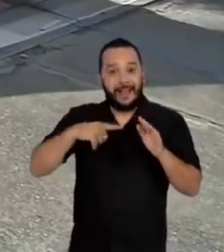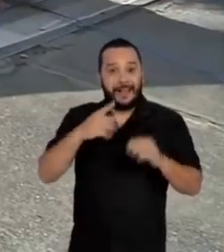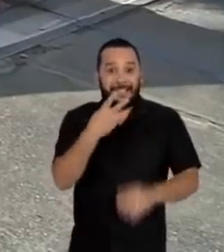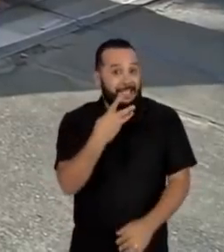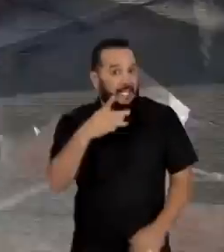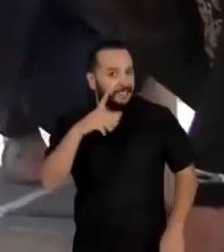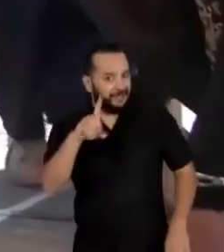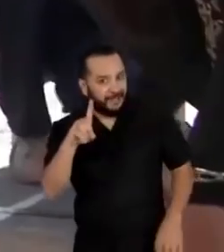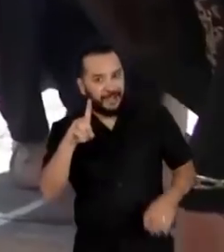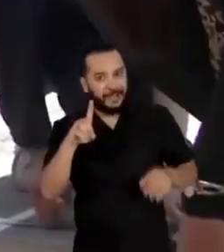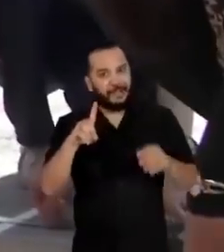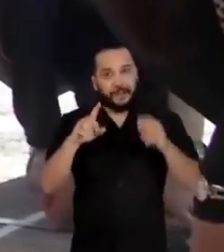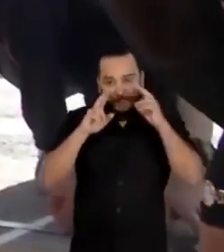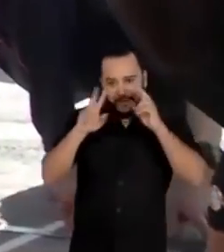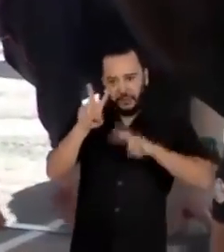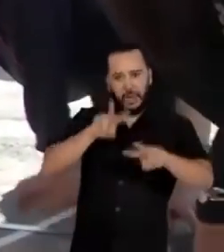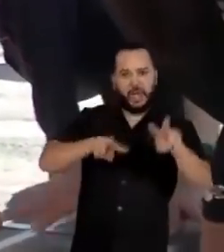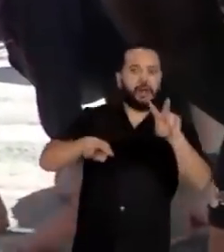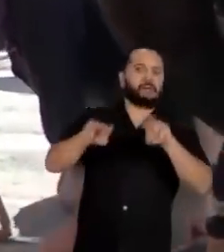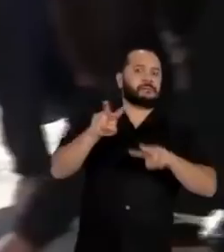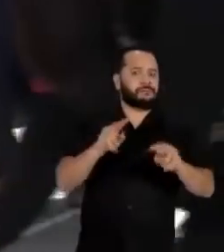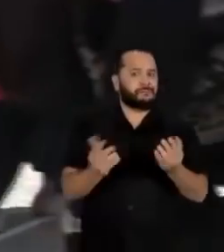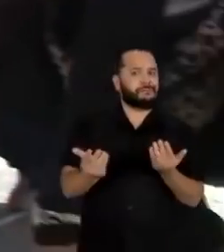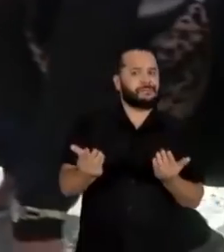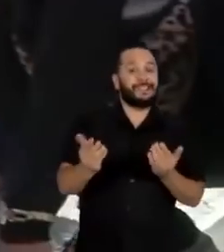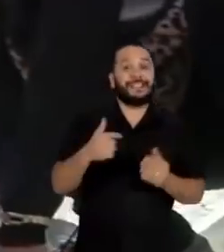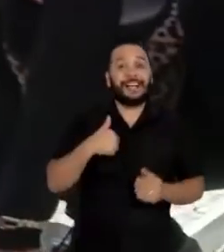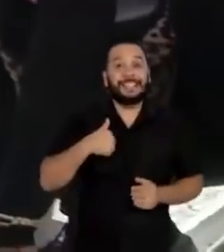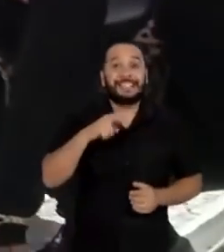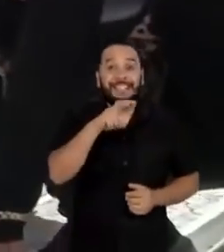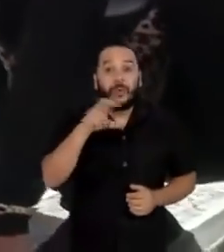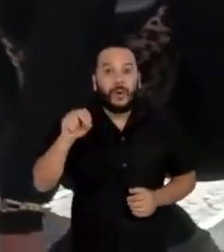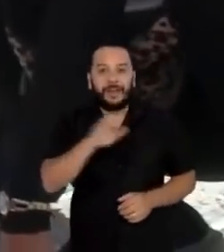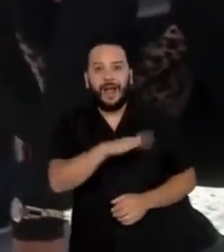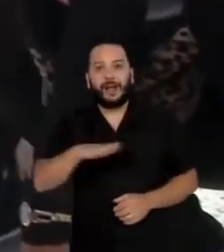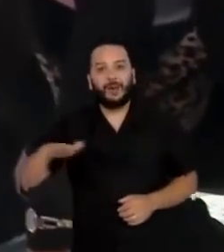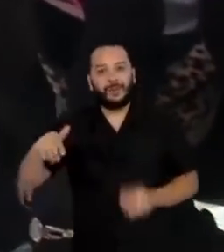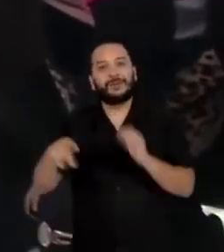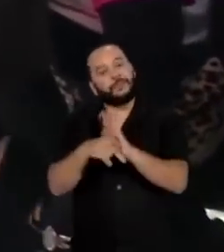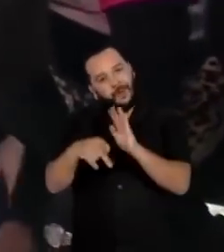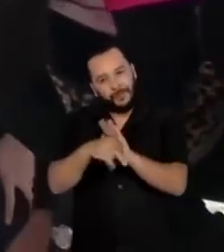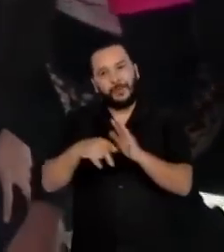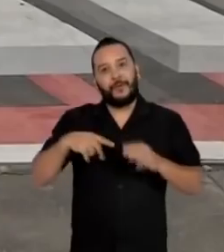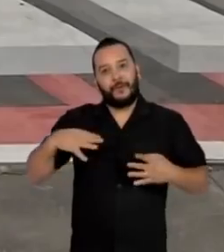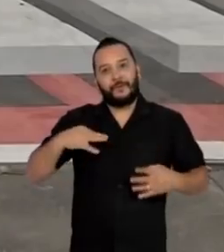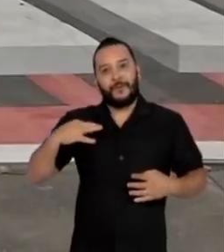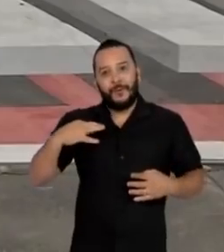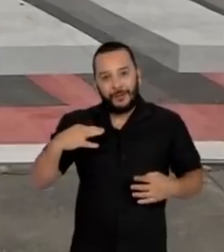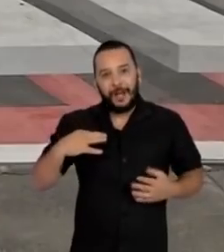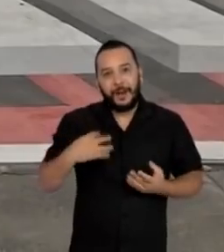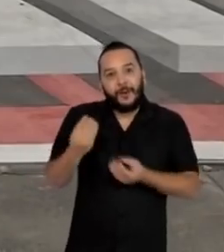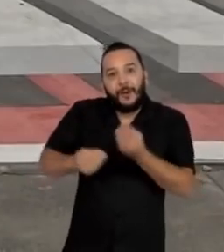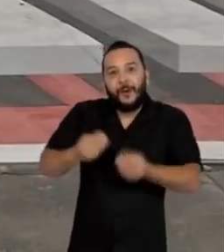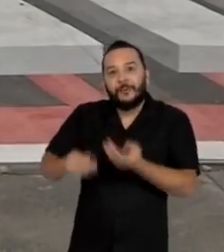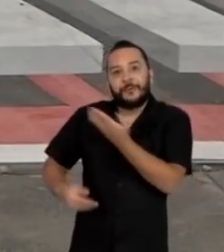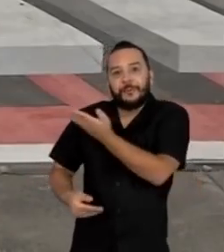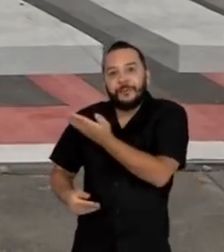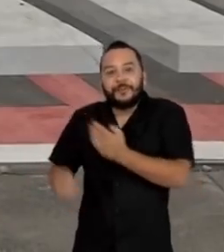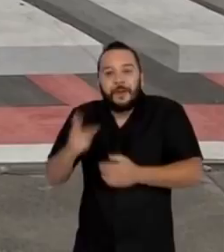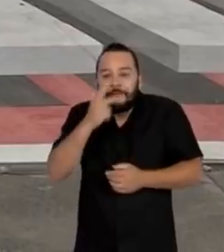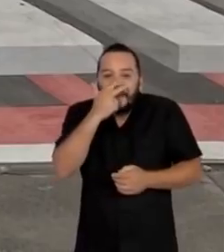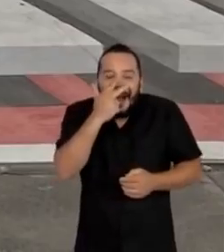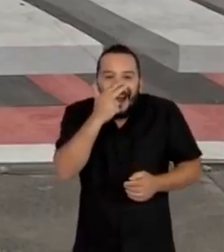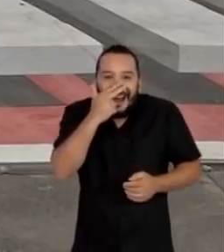foi conseguida por 50 estudantes e voluntários que criaram o efeito em perspectiva da faixa, fazendo parecer que ela